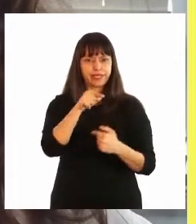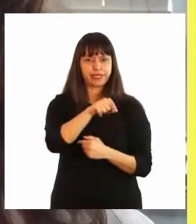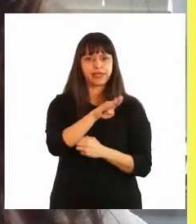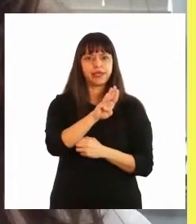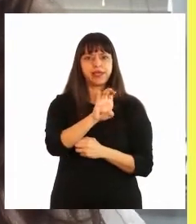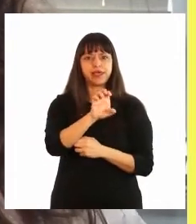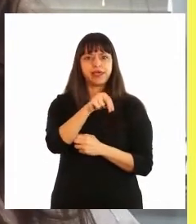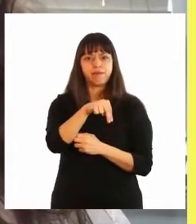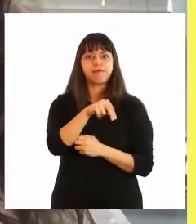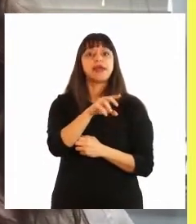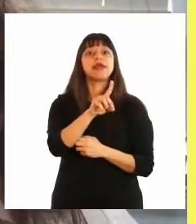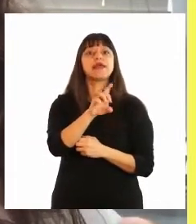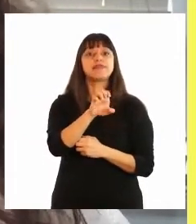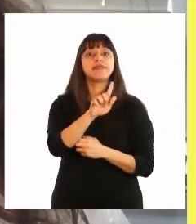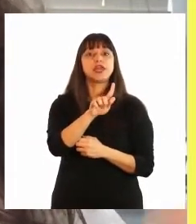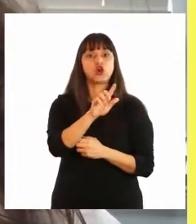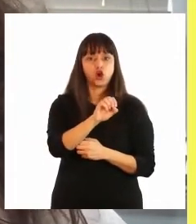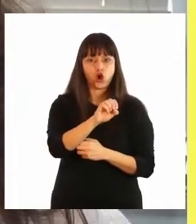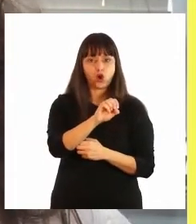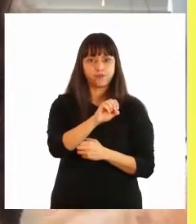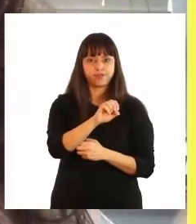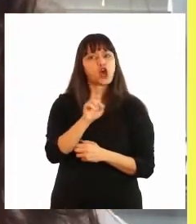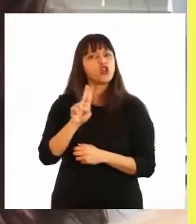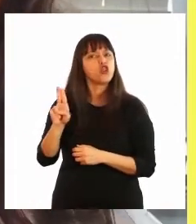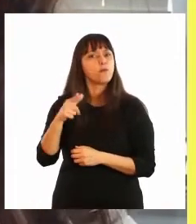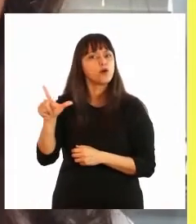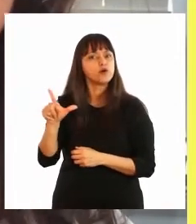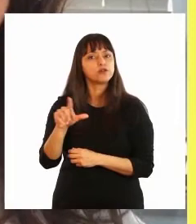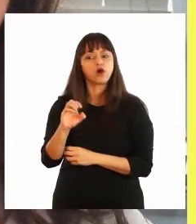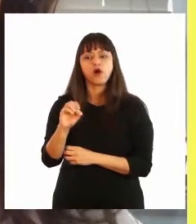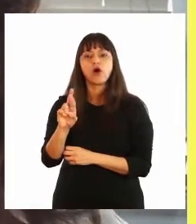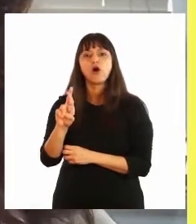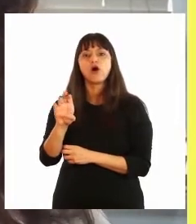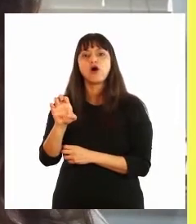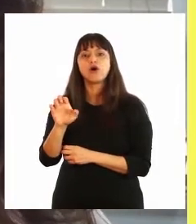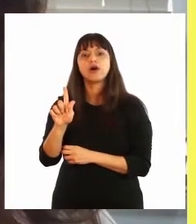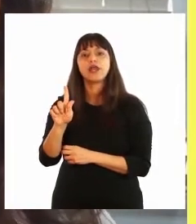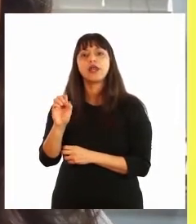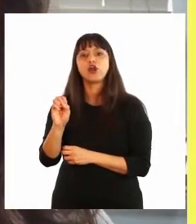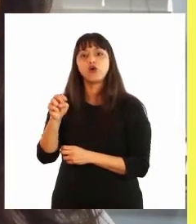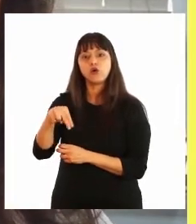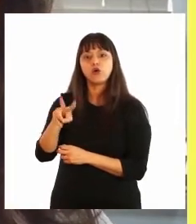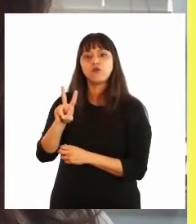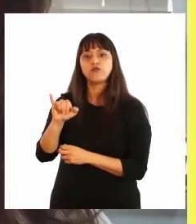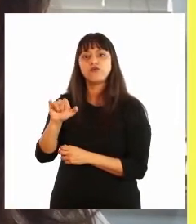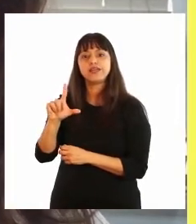o Oregon, Willamette, porque ele foi achado no Oregon. E